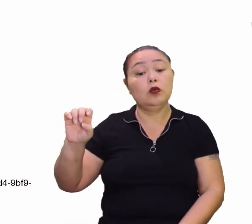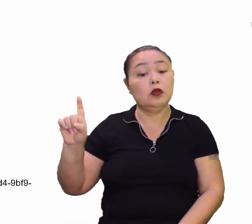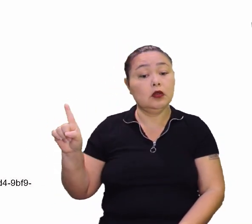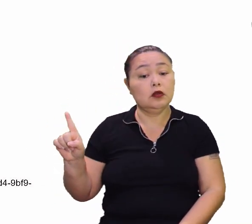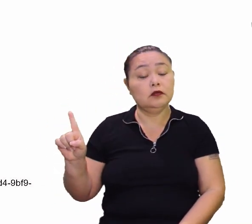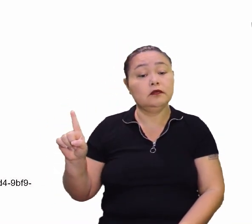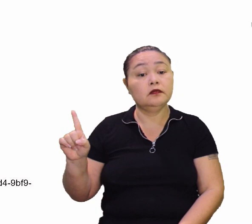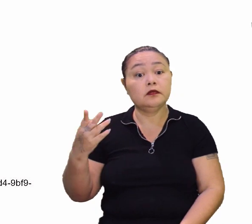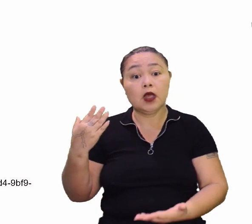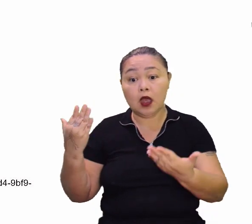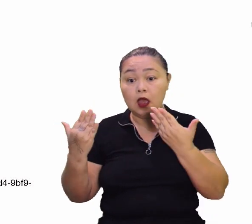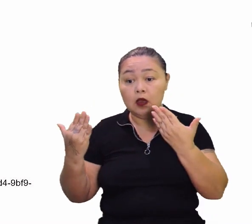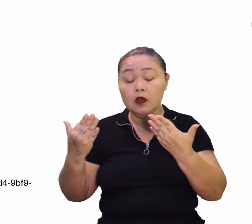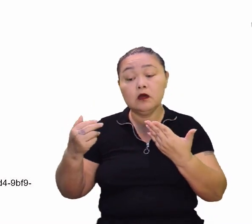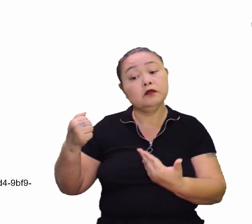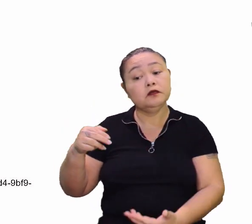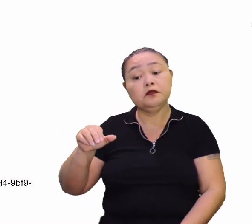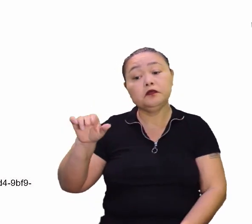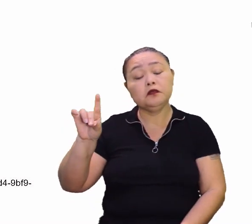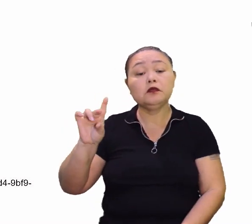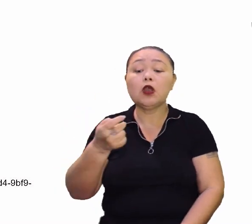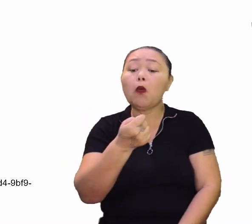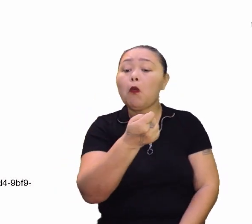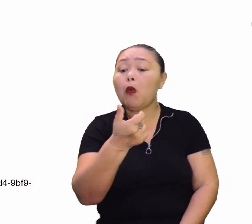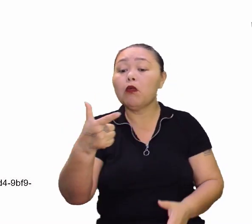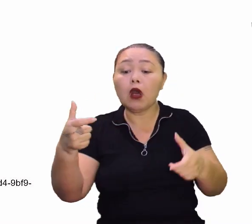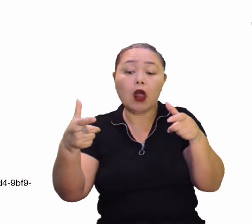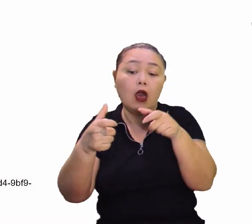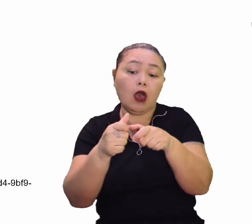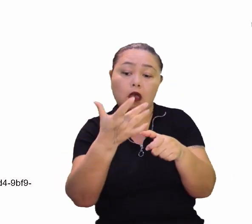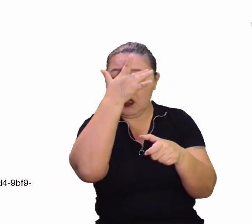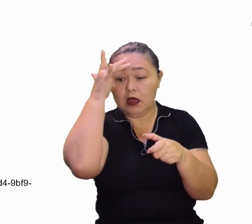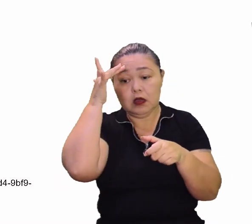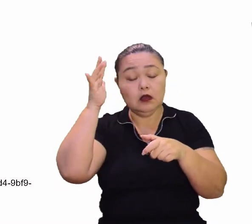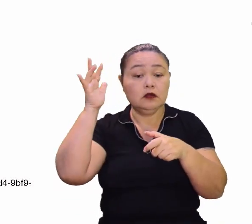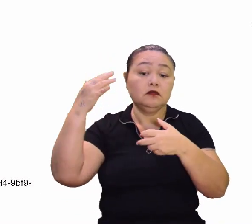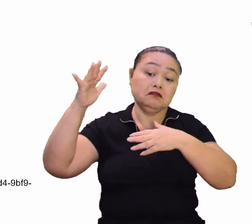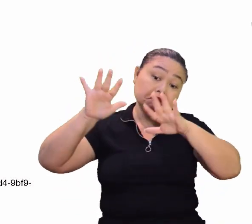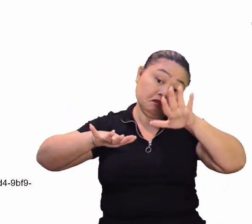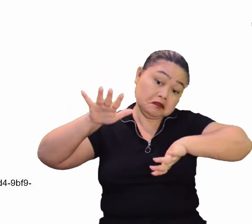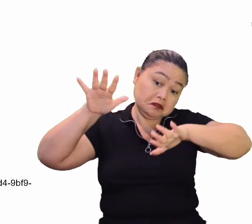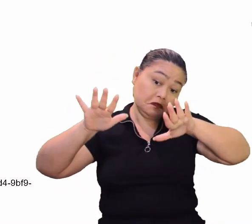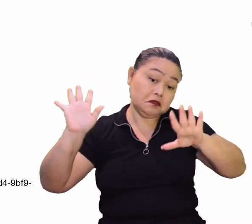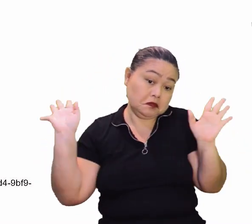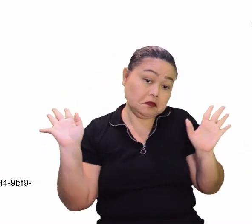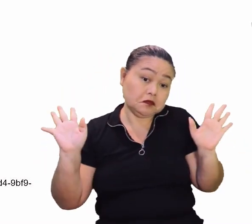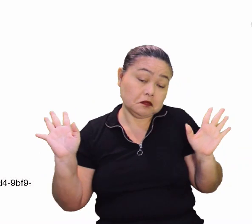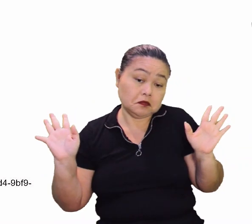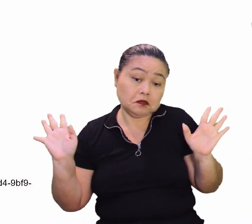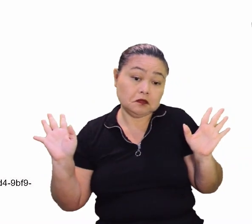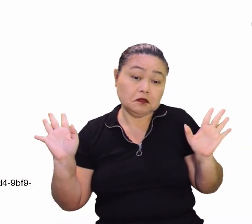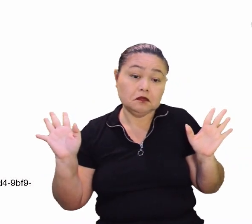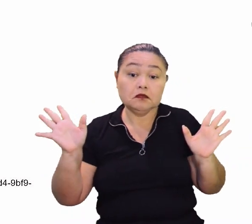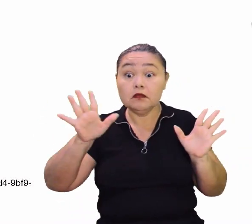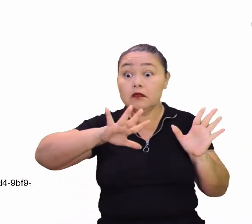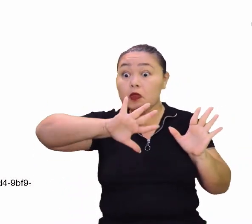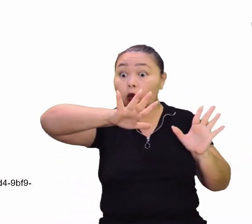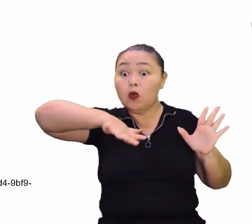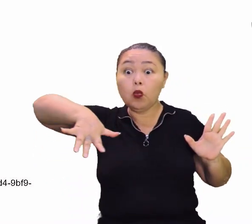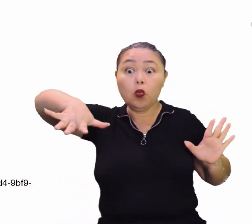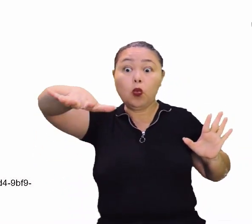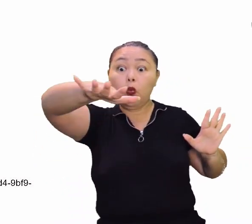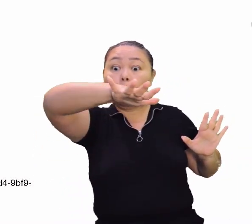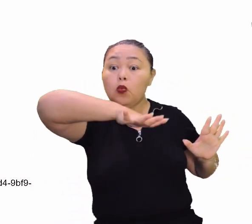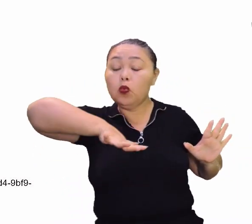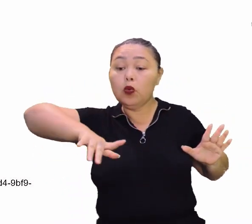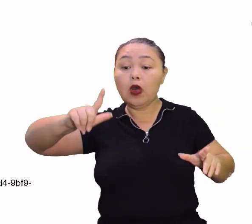Então, aqui, em relação à região Sudeste, tem pouca gente. Exato. Isso é relativo. E olha o tamanho do espaço